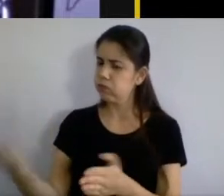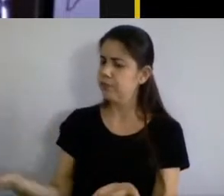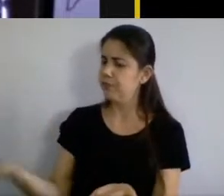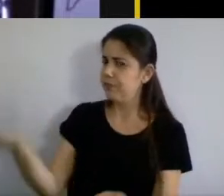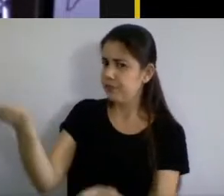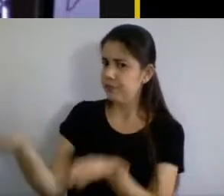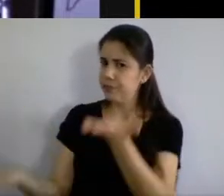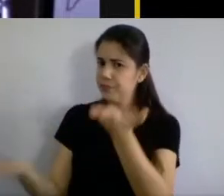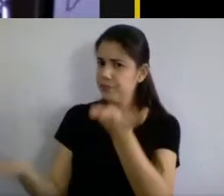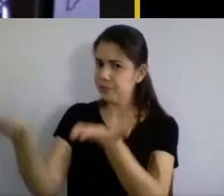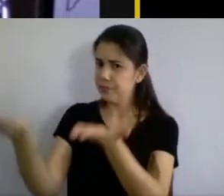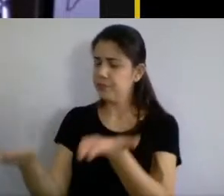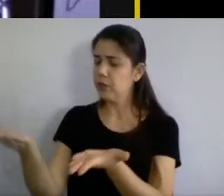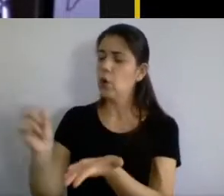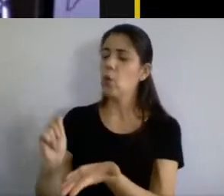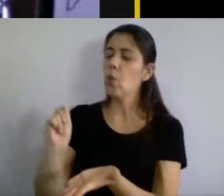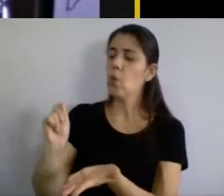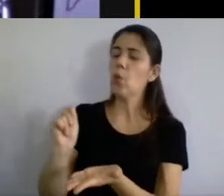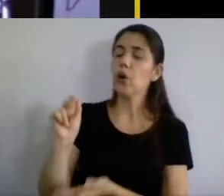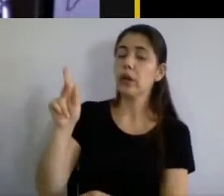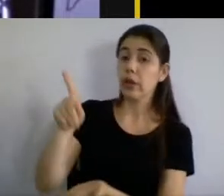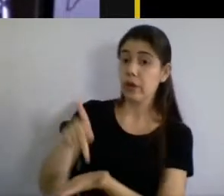que pareça verdadeiro.